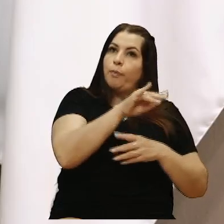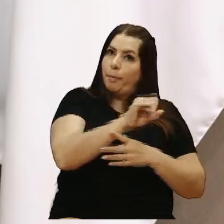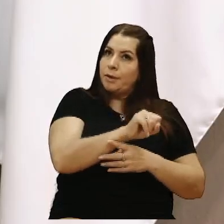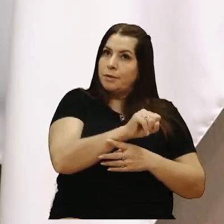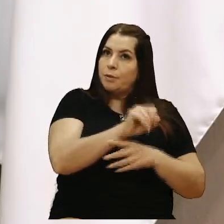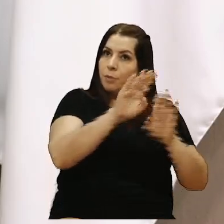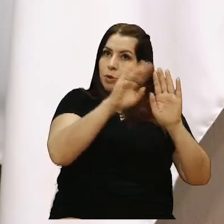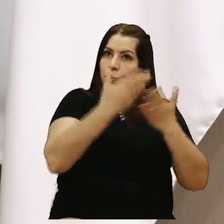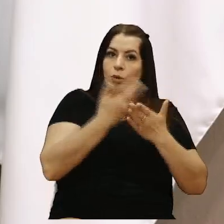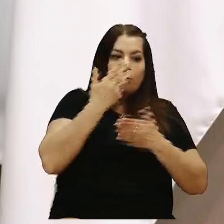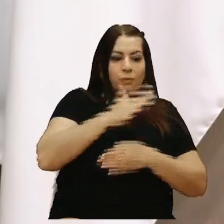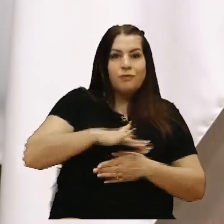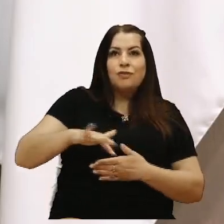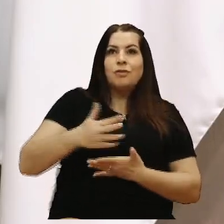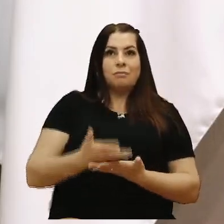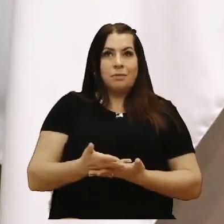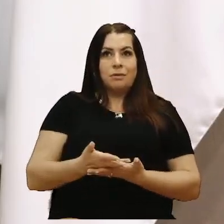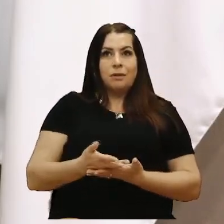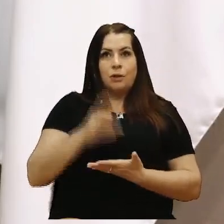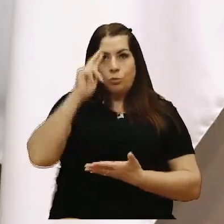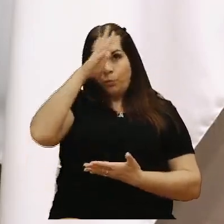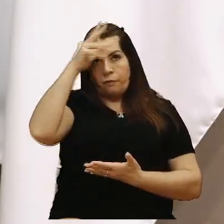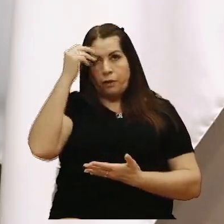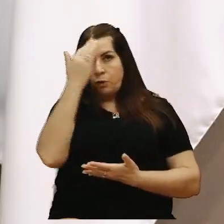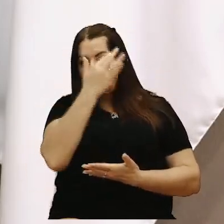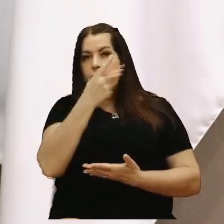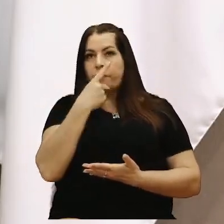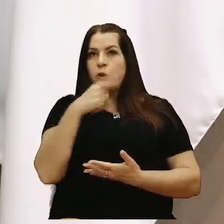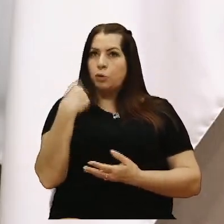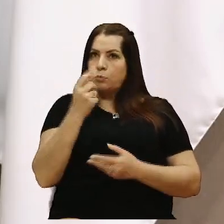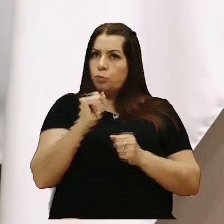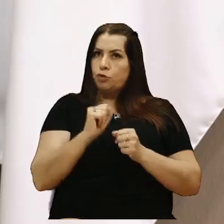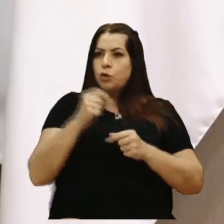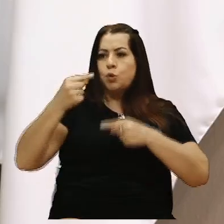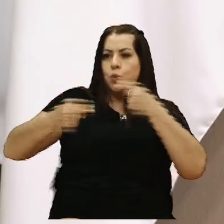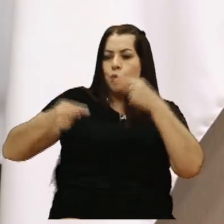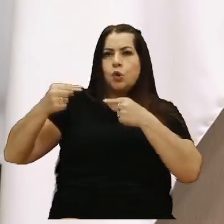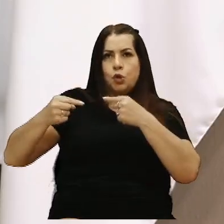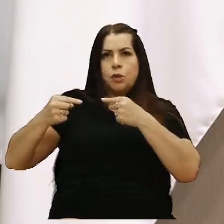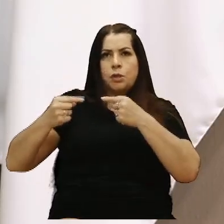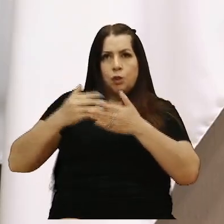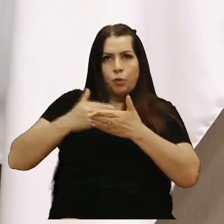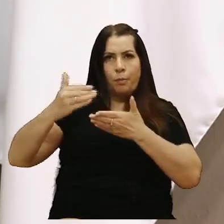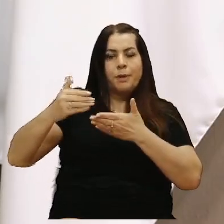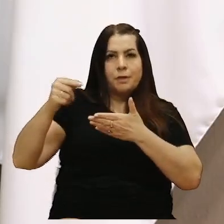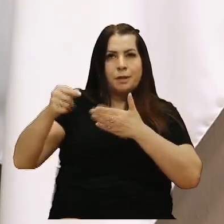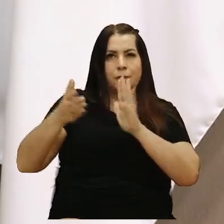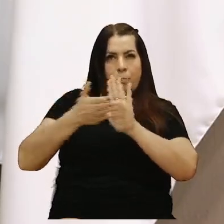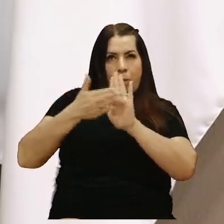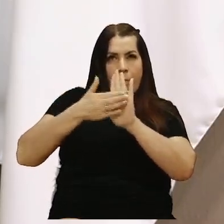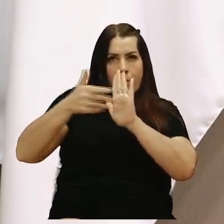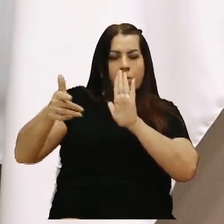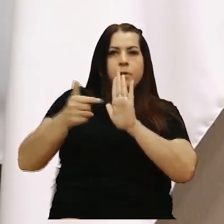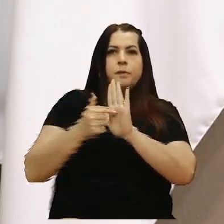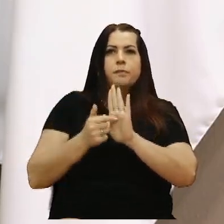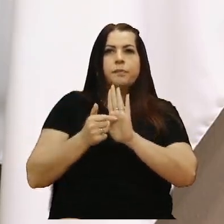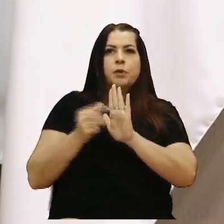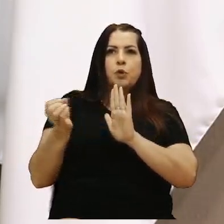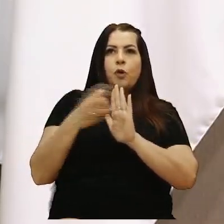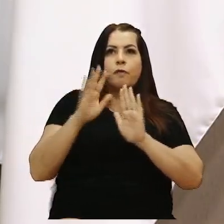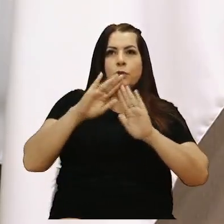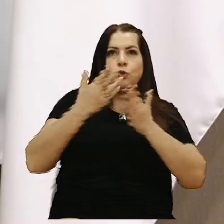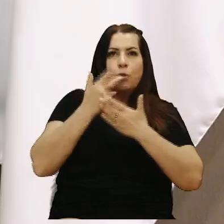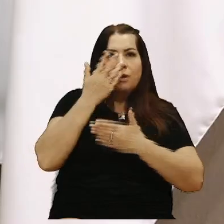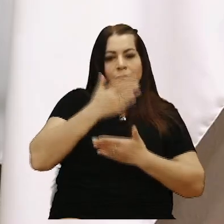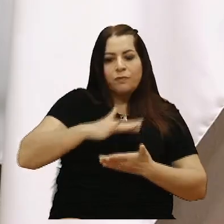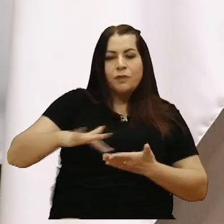uma escola de educação infantil. O prefeito Adiló disse que nós poderíamos discutir, a partir das propostas de novas escolas de